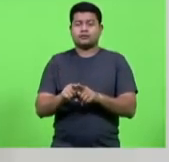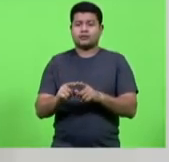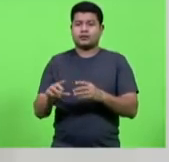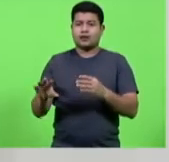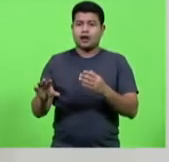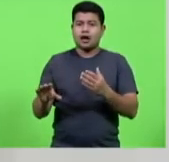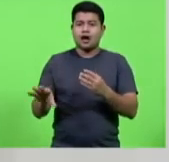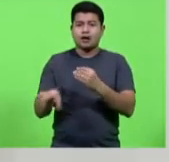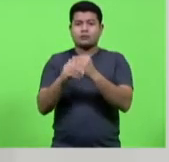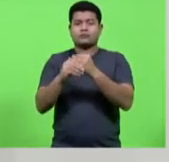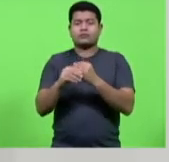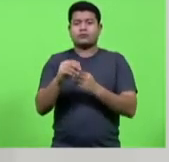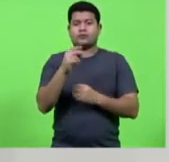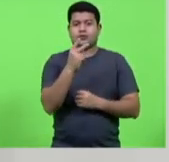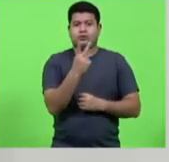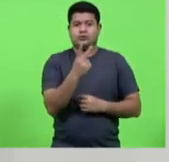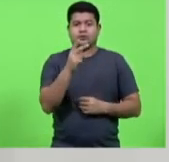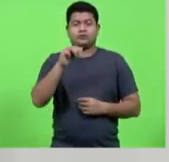2.552.753.000.000.